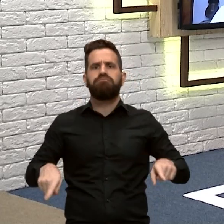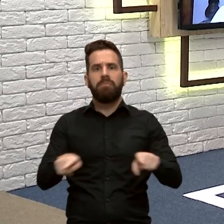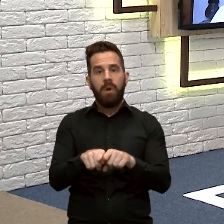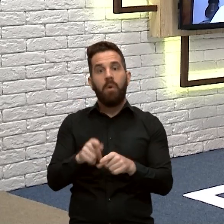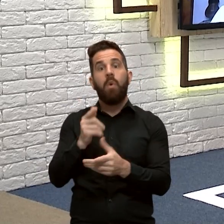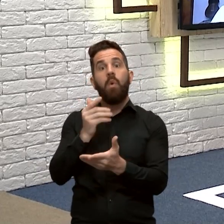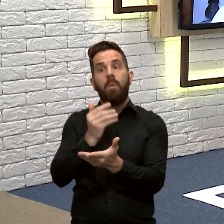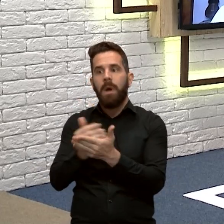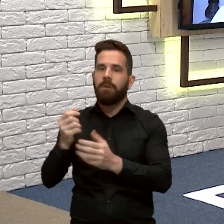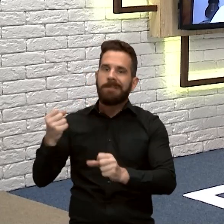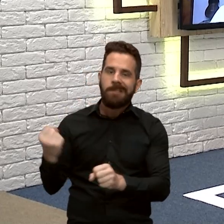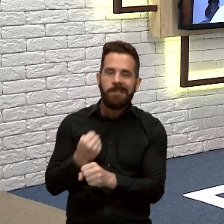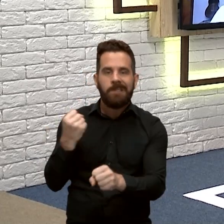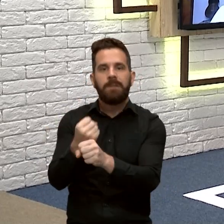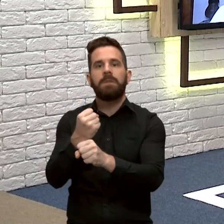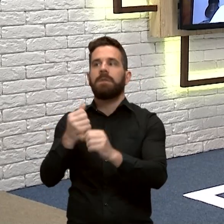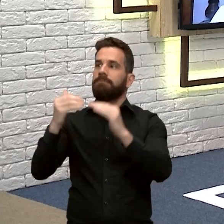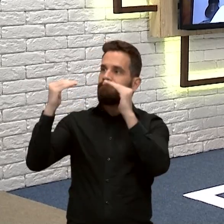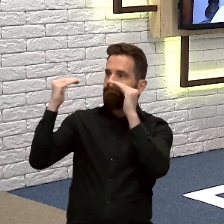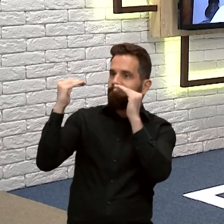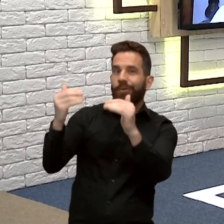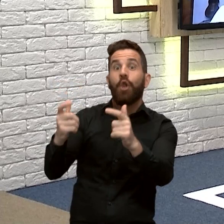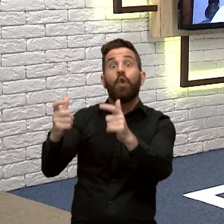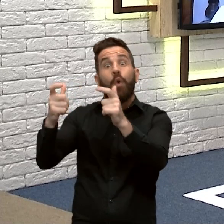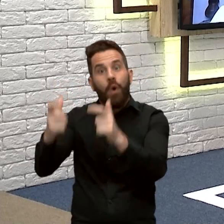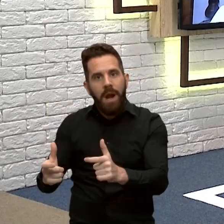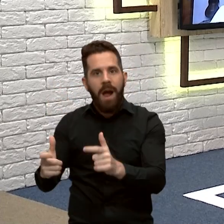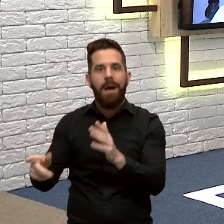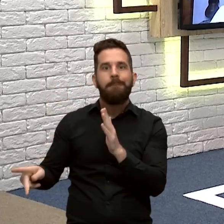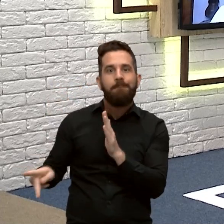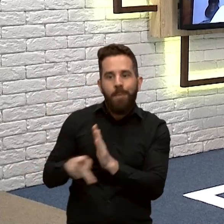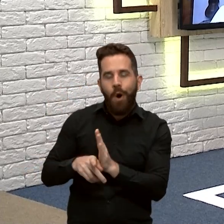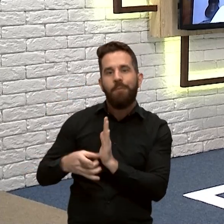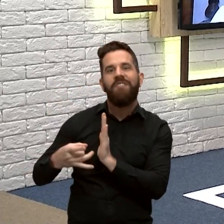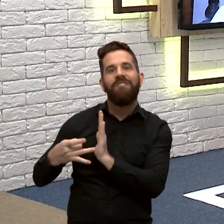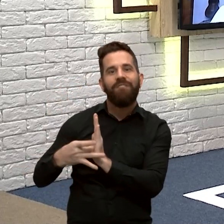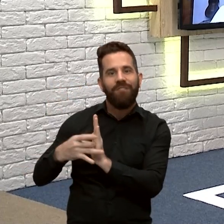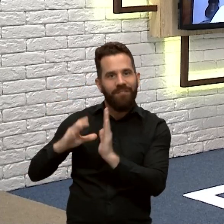de vidro, já está em andamento. Então,